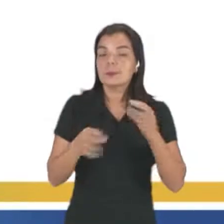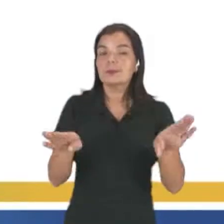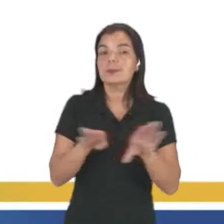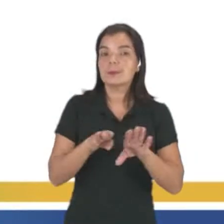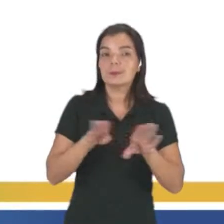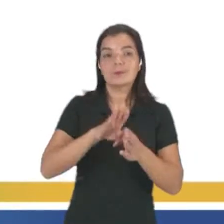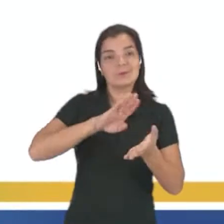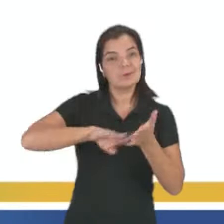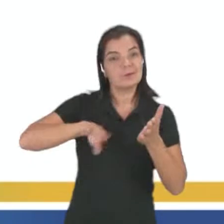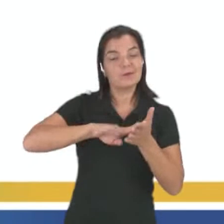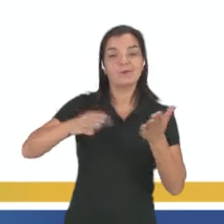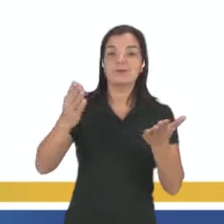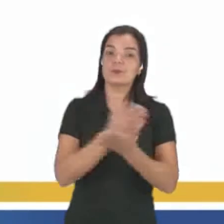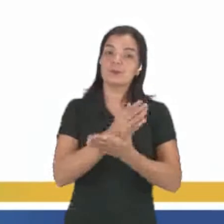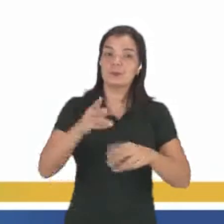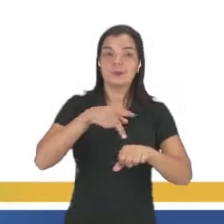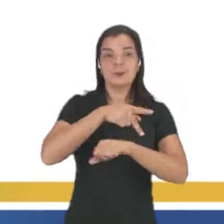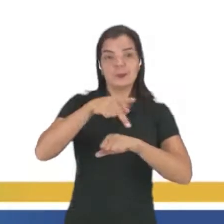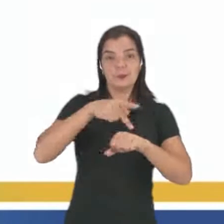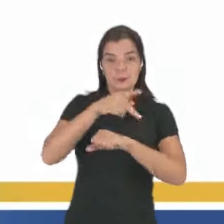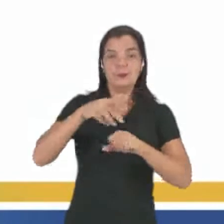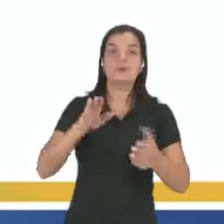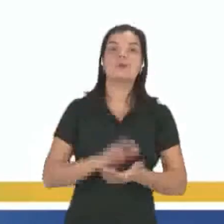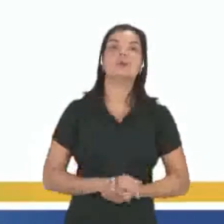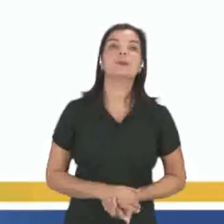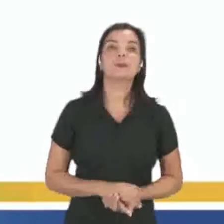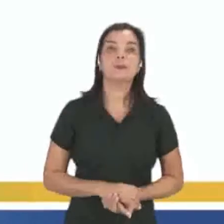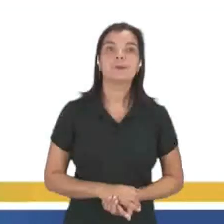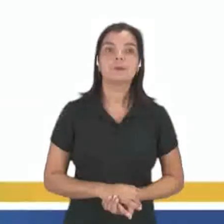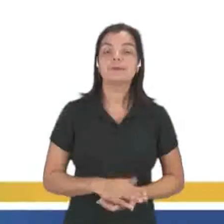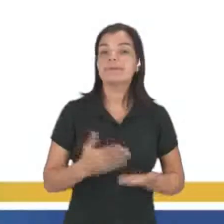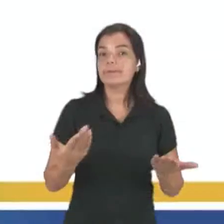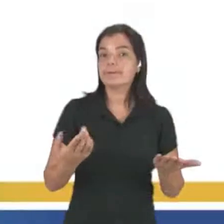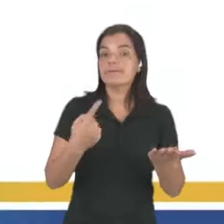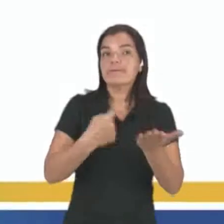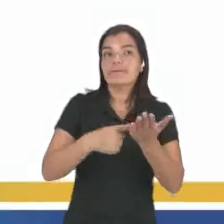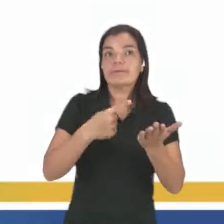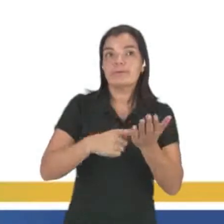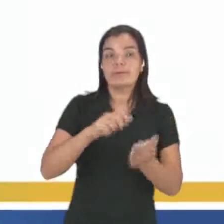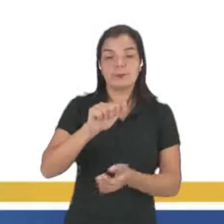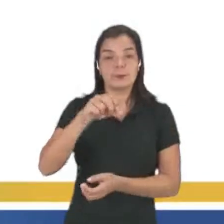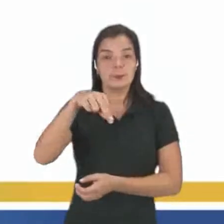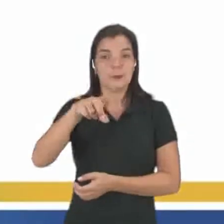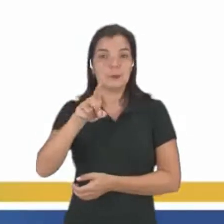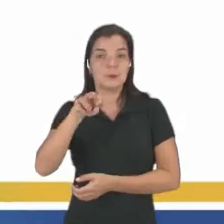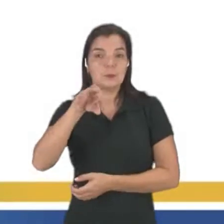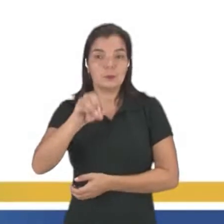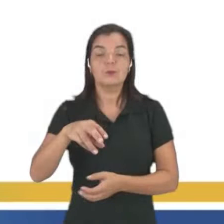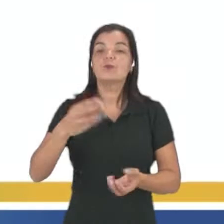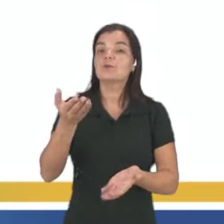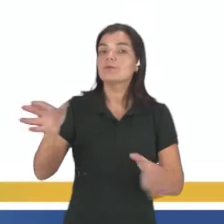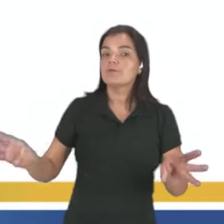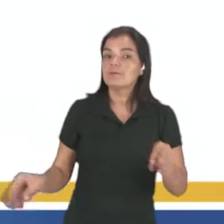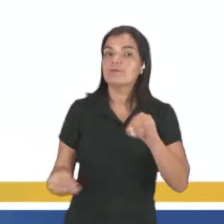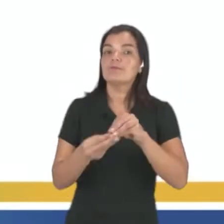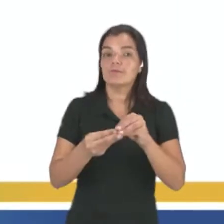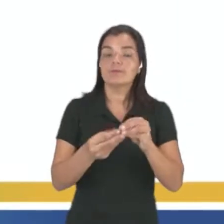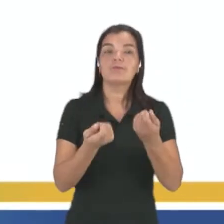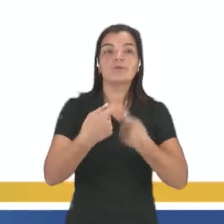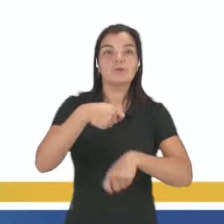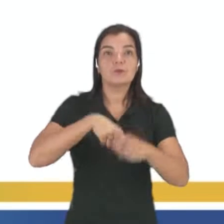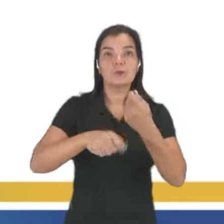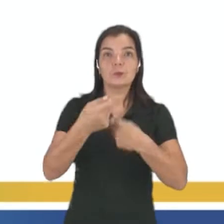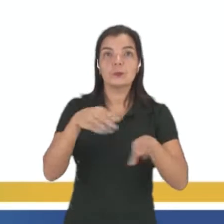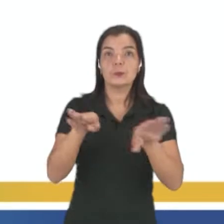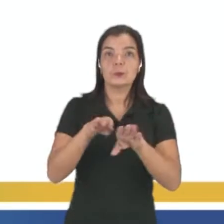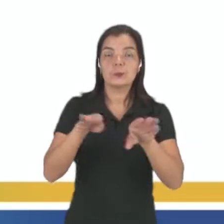mesmo saída de alguns, como foi o caso do Reino Unido. Em relação ao Pacto Andino, é a integração econômica entre os países